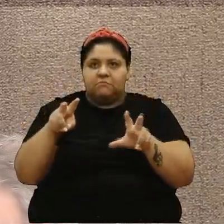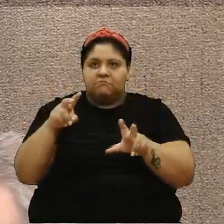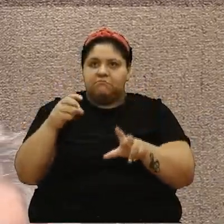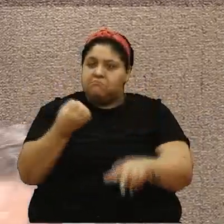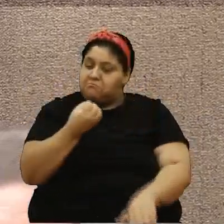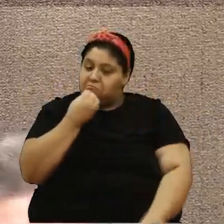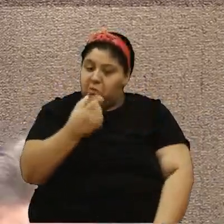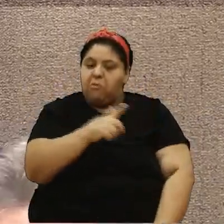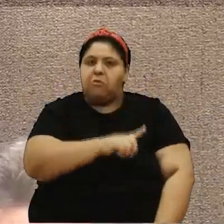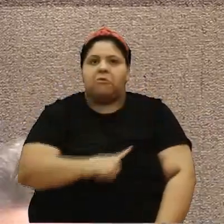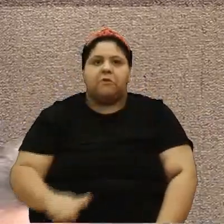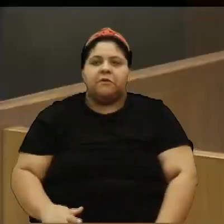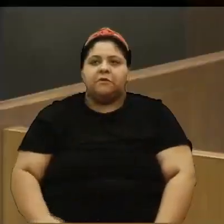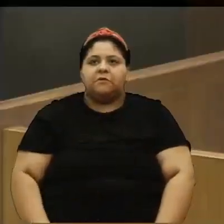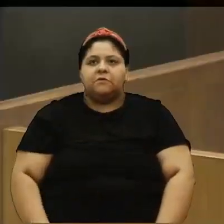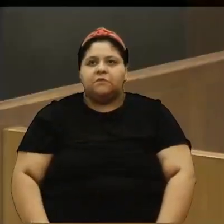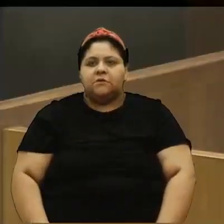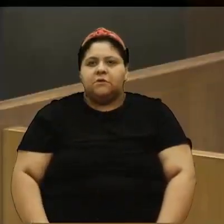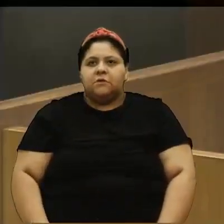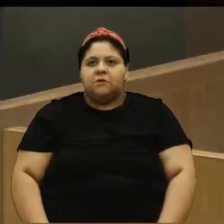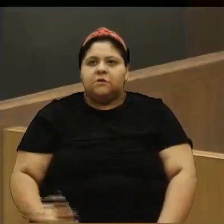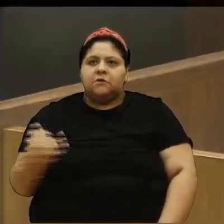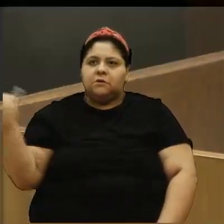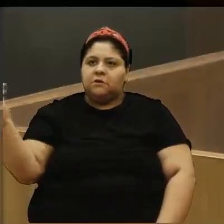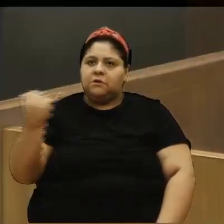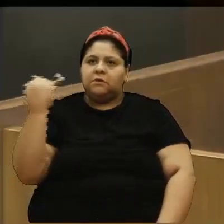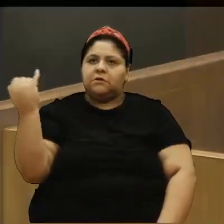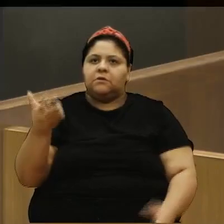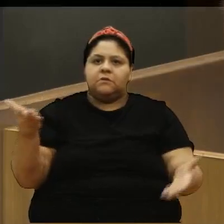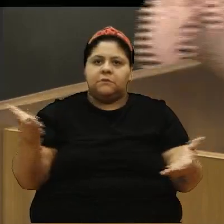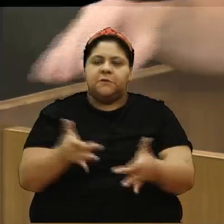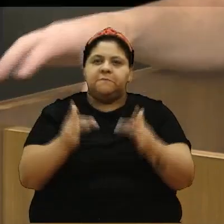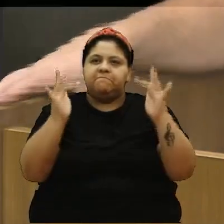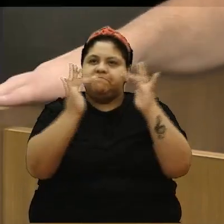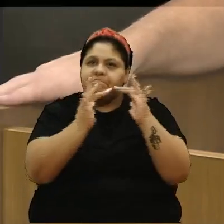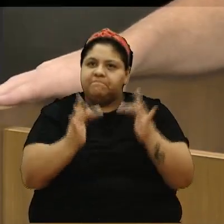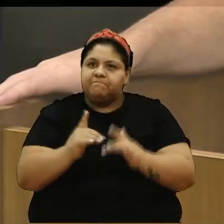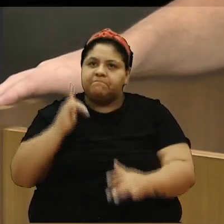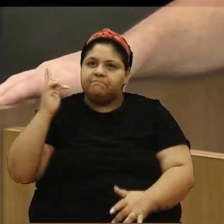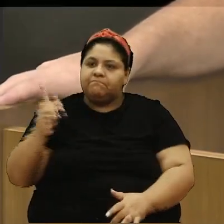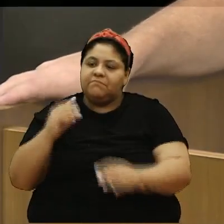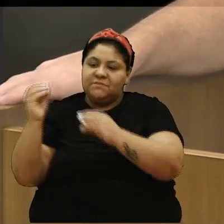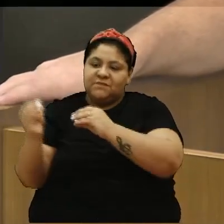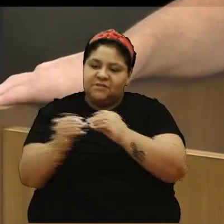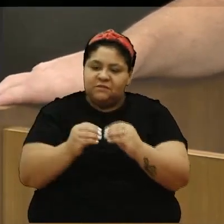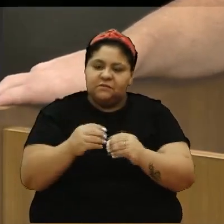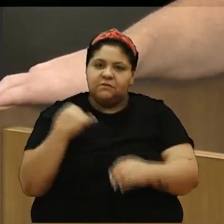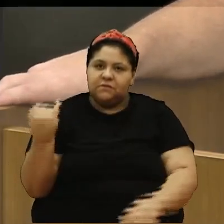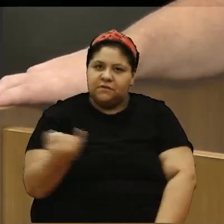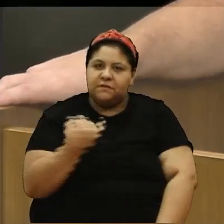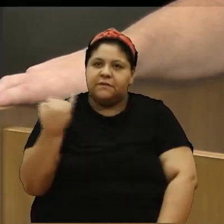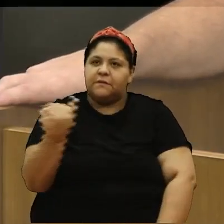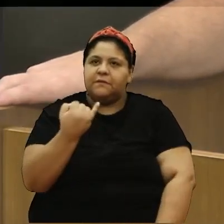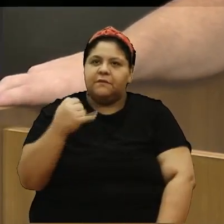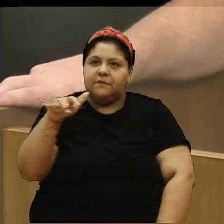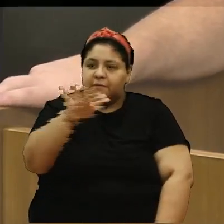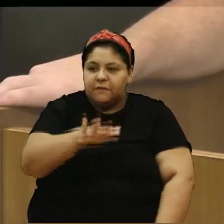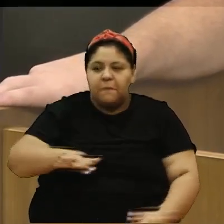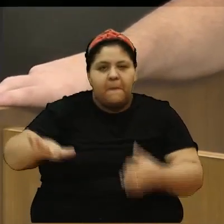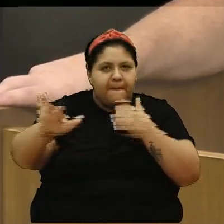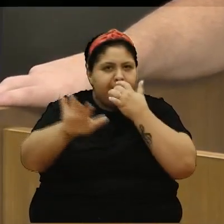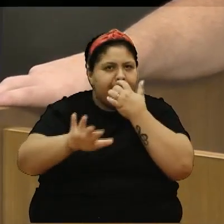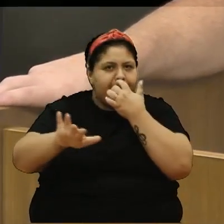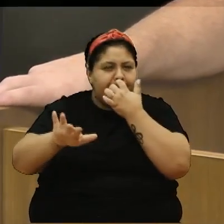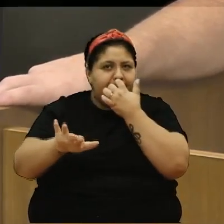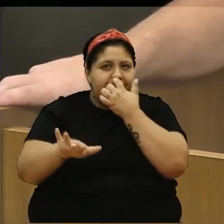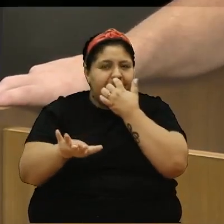do governo. Obrigado, vereador Caleb. Importante, esse contato com deputados, trazer recursos, e importantíssimo, aquela área ali que é uma área